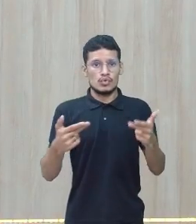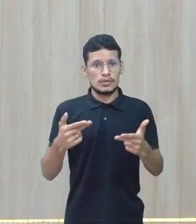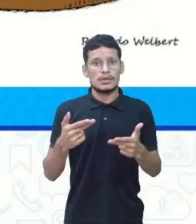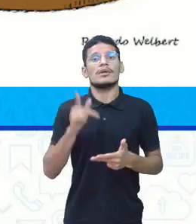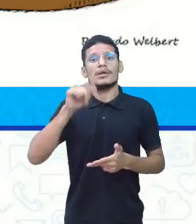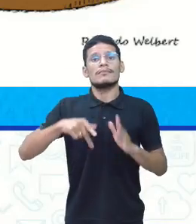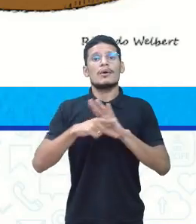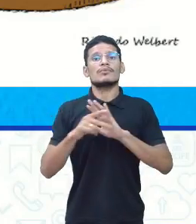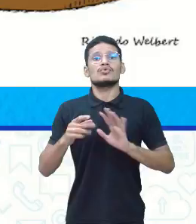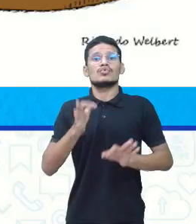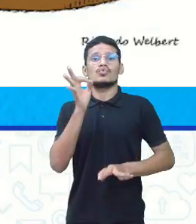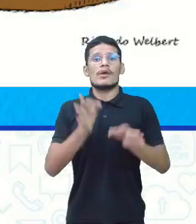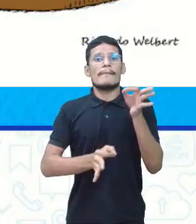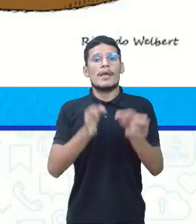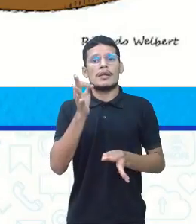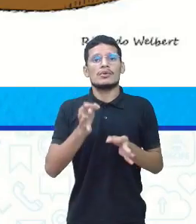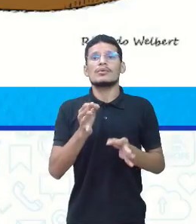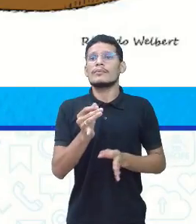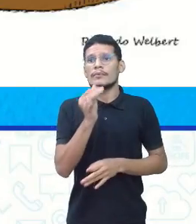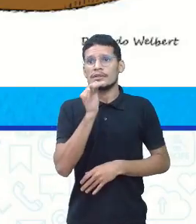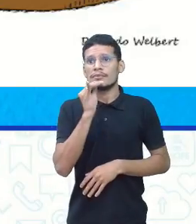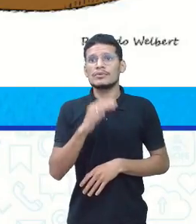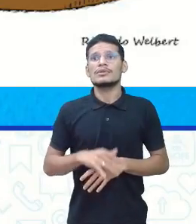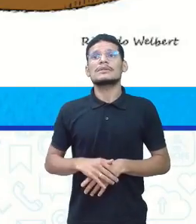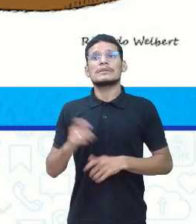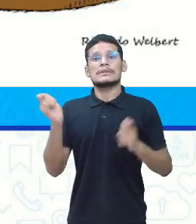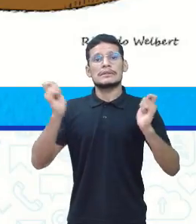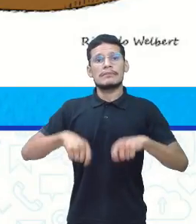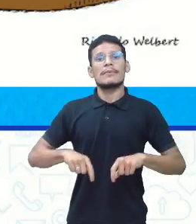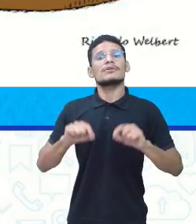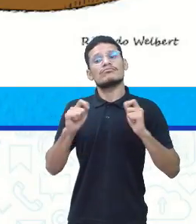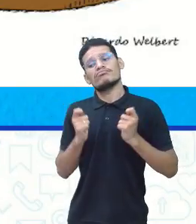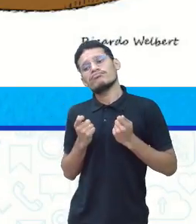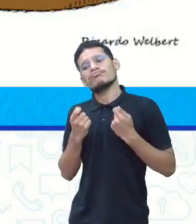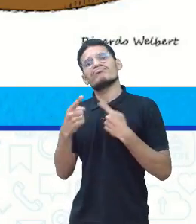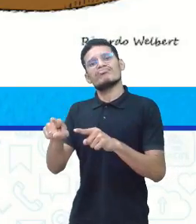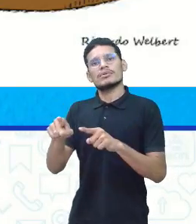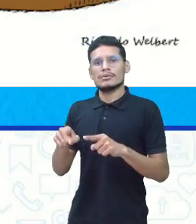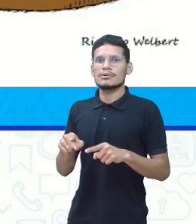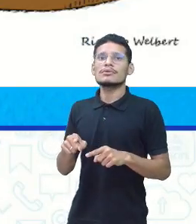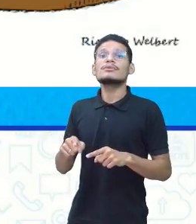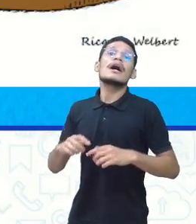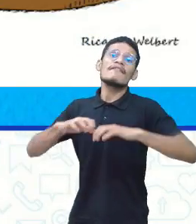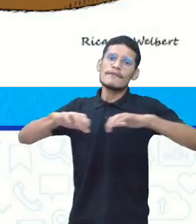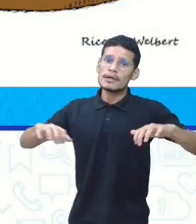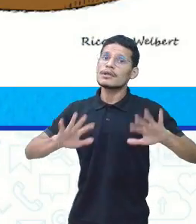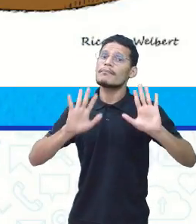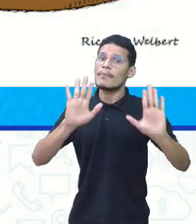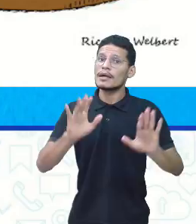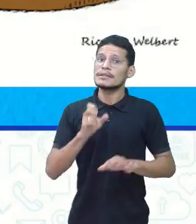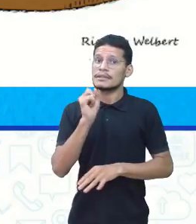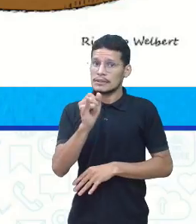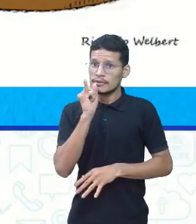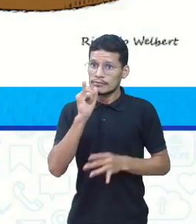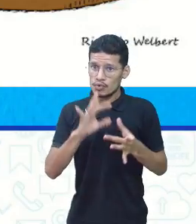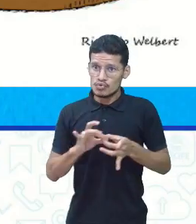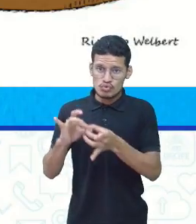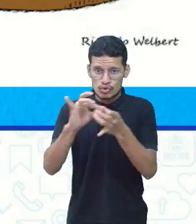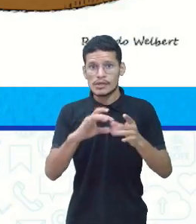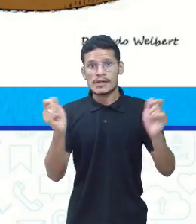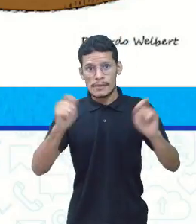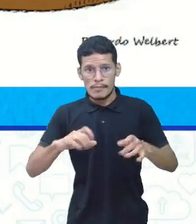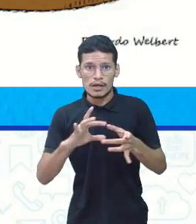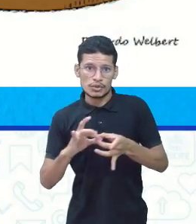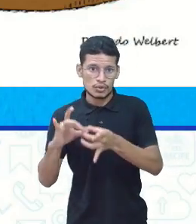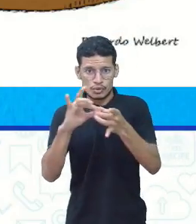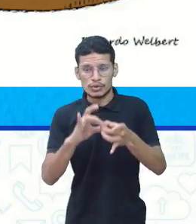é o julgamento. O julgamento, ele intimida e pode ser opressor. Ele normalmente afasta, mas quando coletivo ele costuma unir. Então, eu